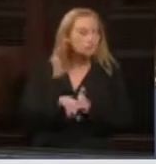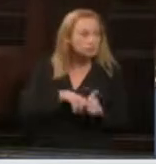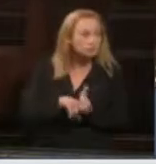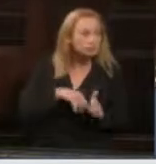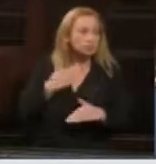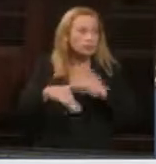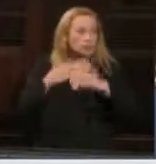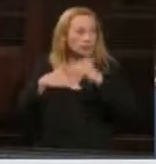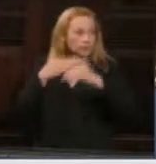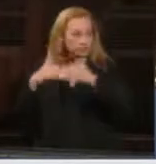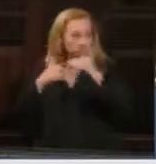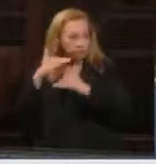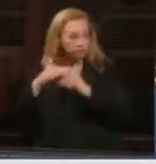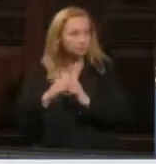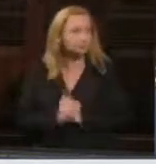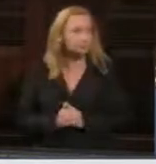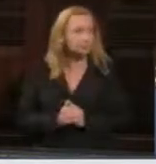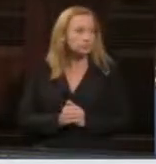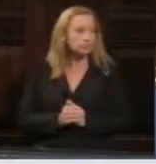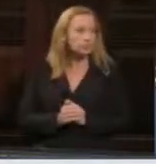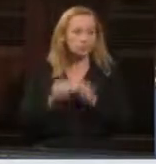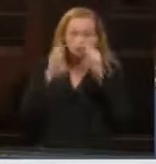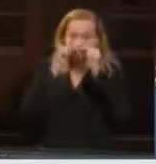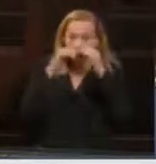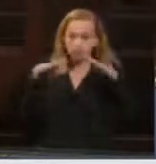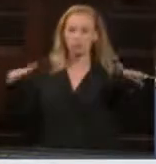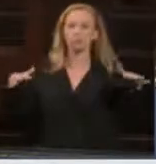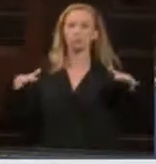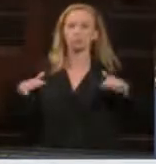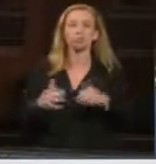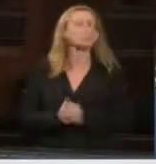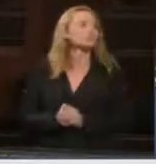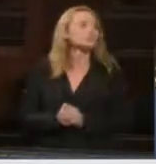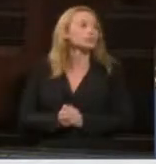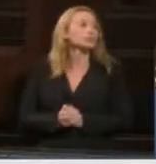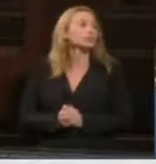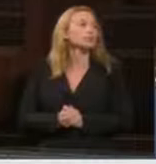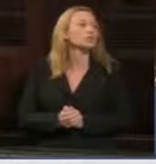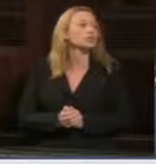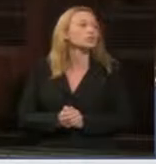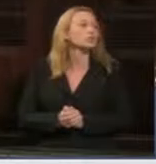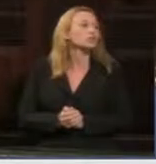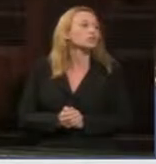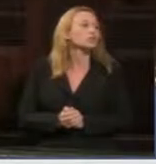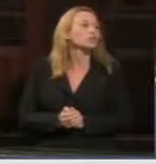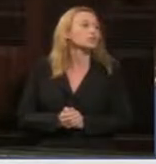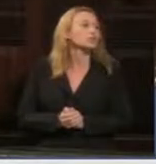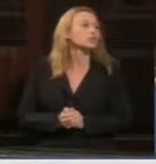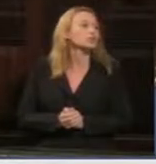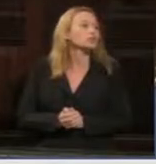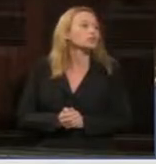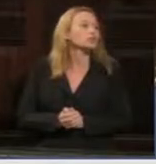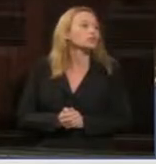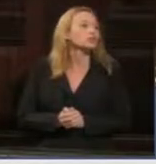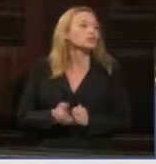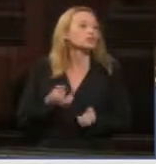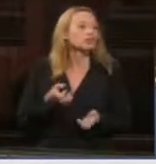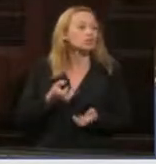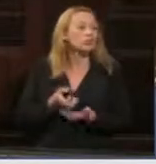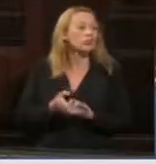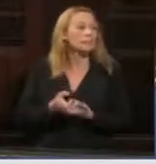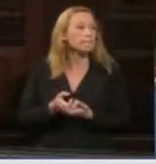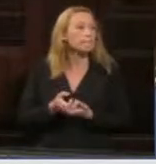com os institutos de pesquisa portanto horizonte não é pequeno eu queria eu queria é colocar a comissão